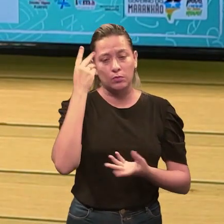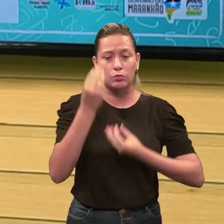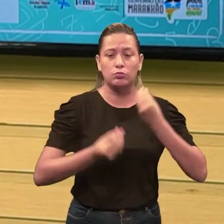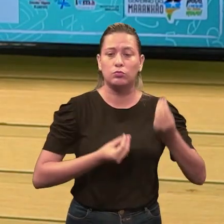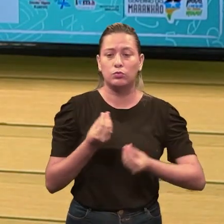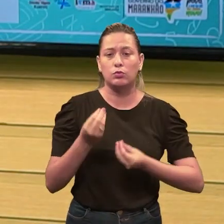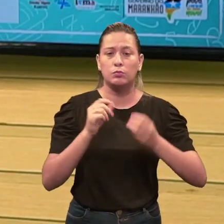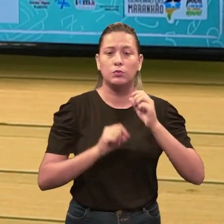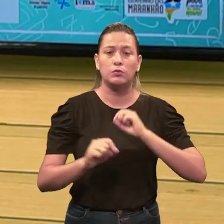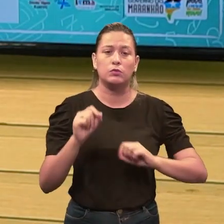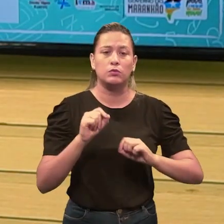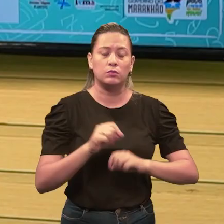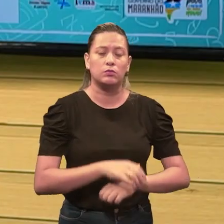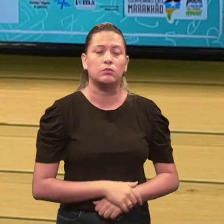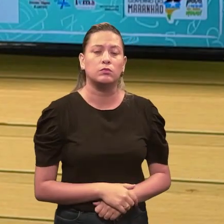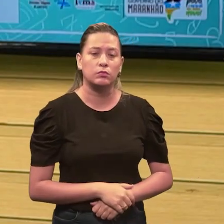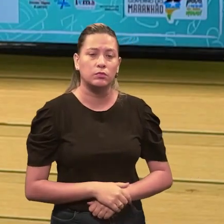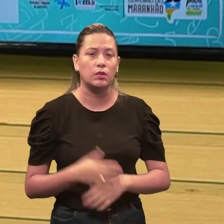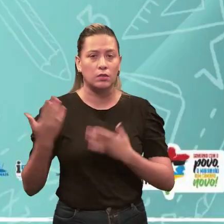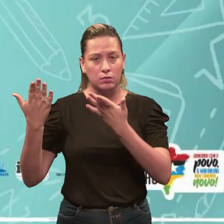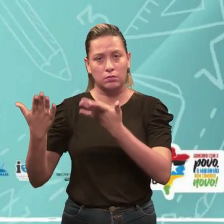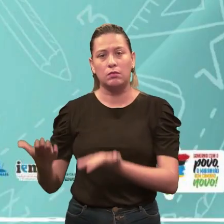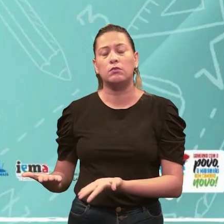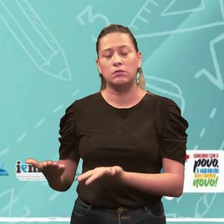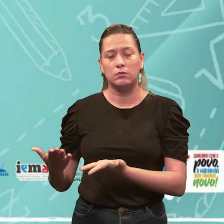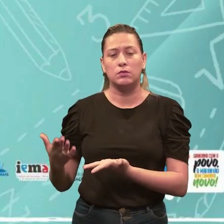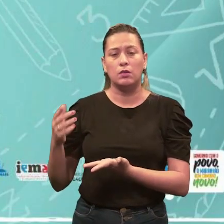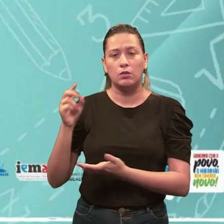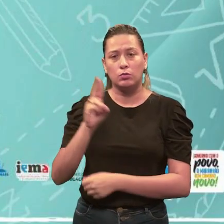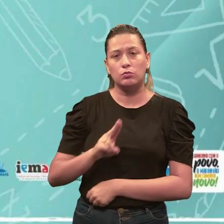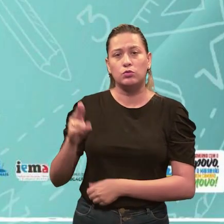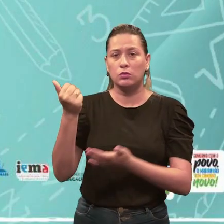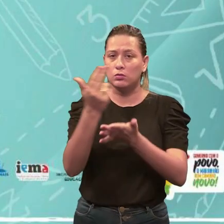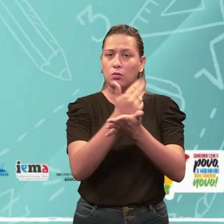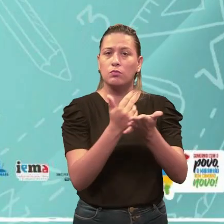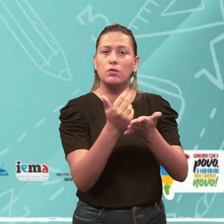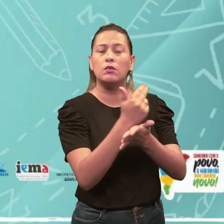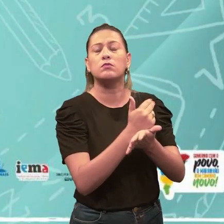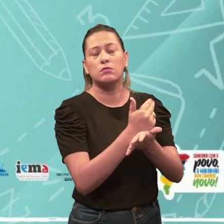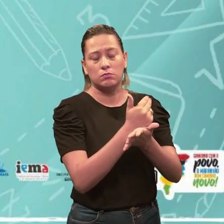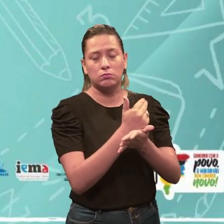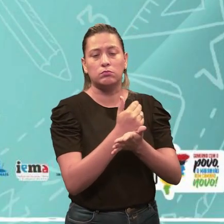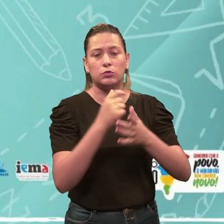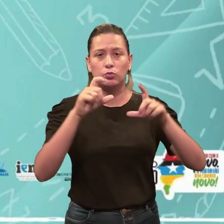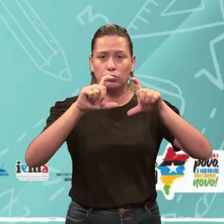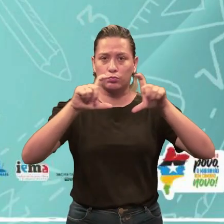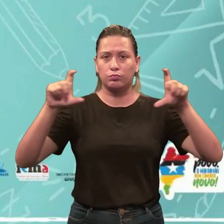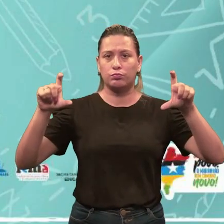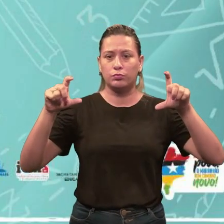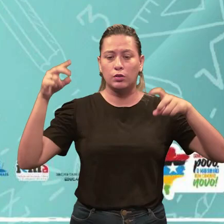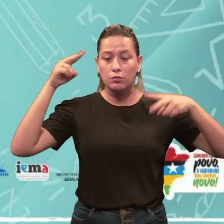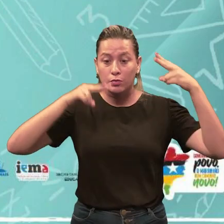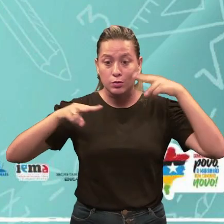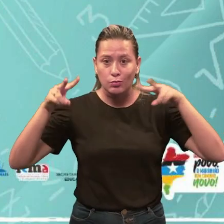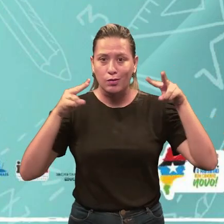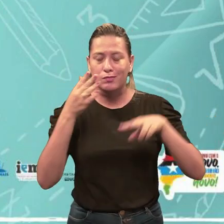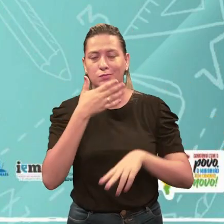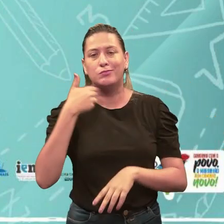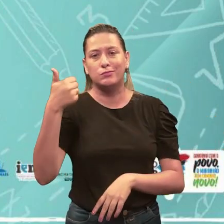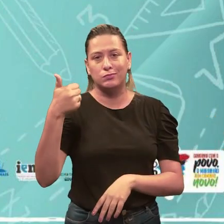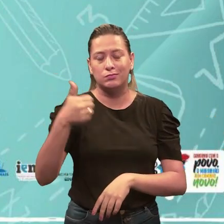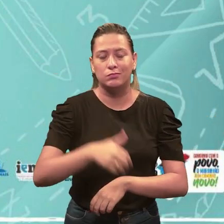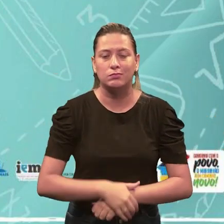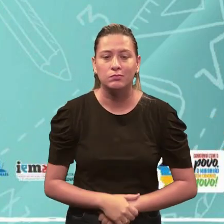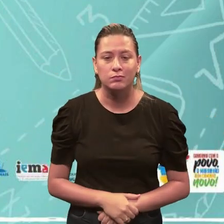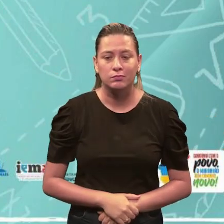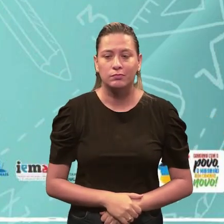essa distribuição desse circuito, geralmente é nessa forma apresentável aqui de uma planta baixa, né, onde